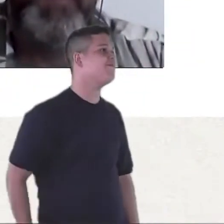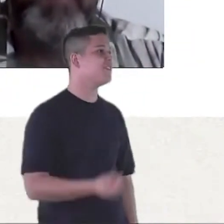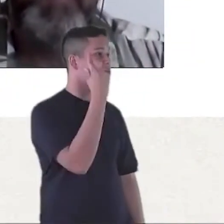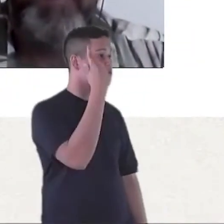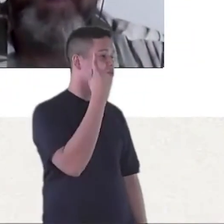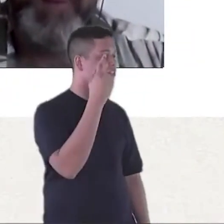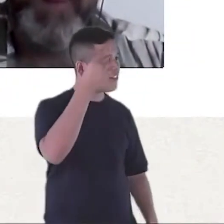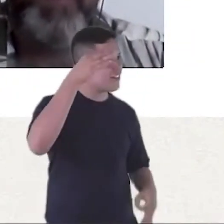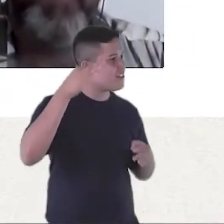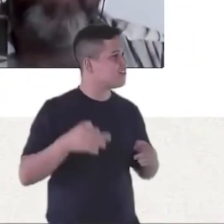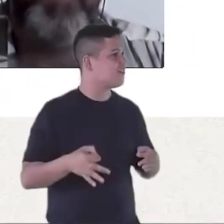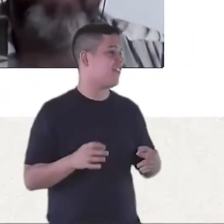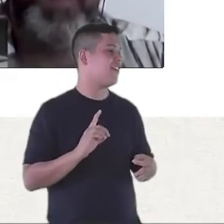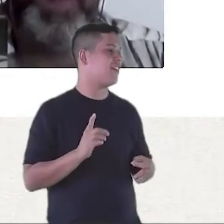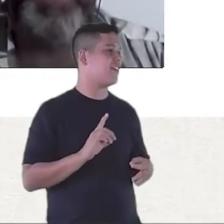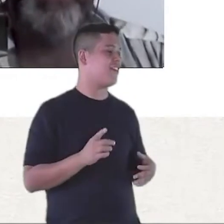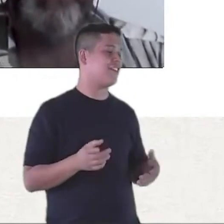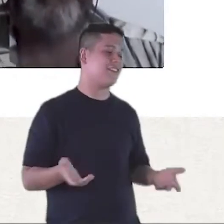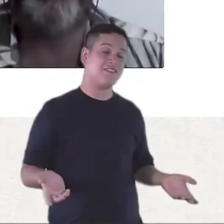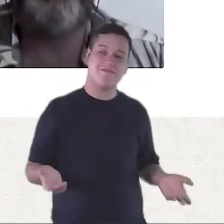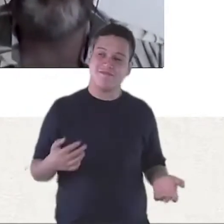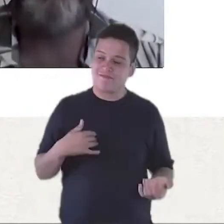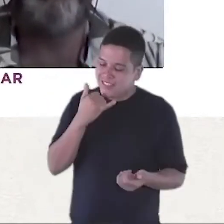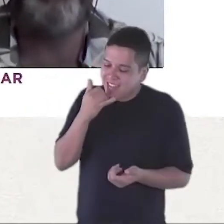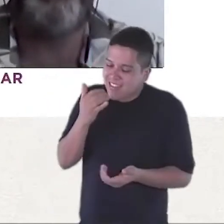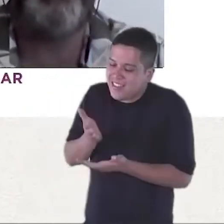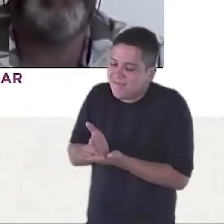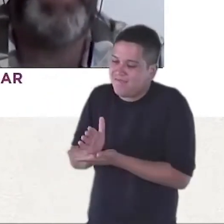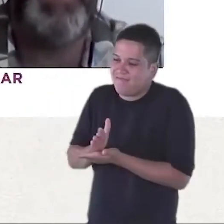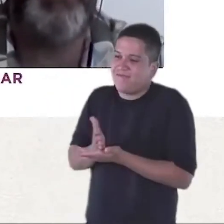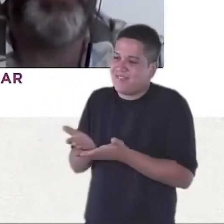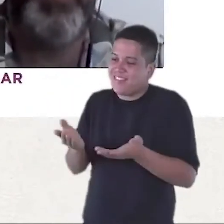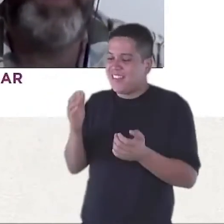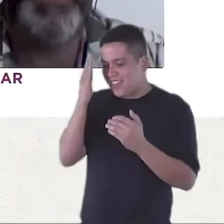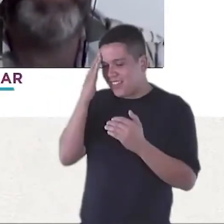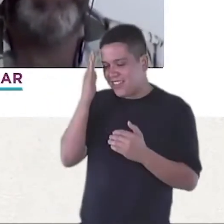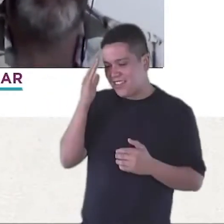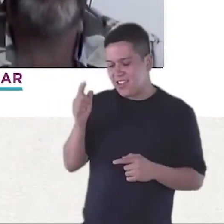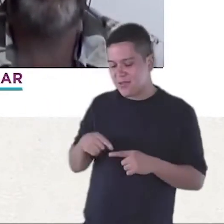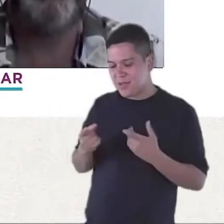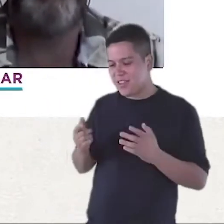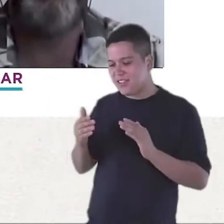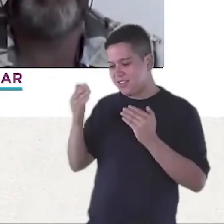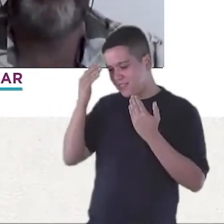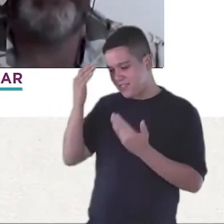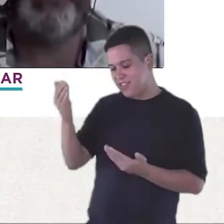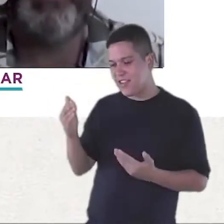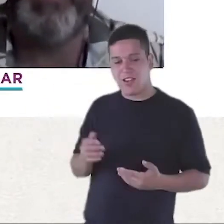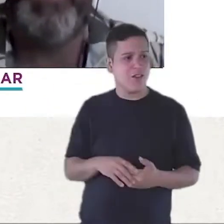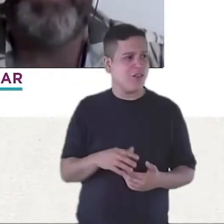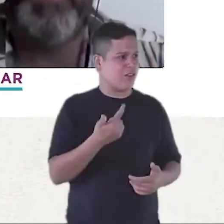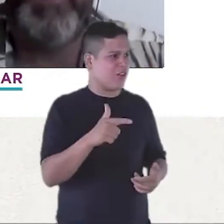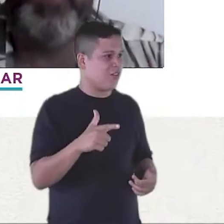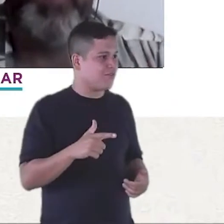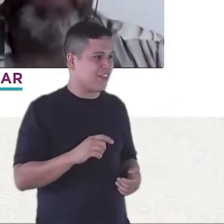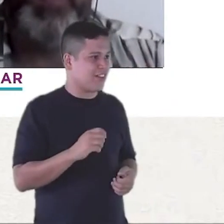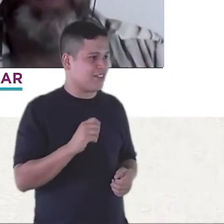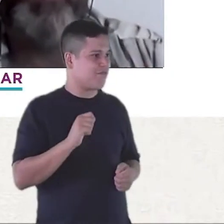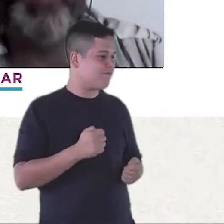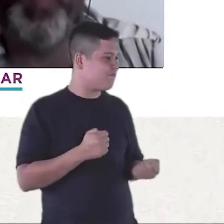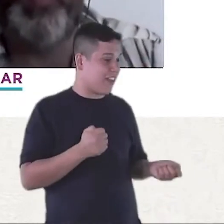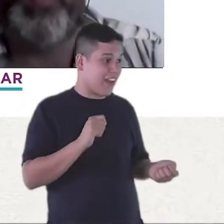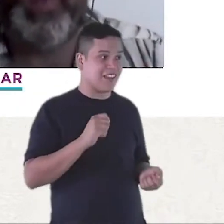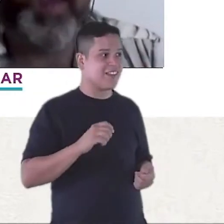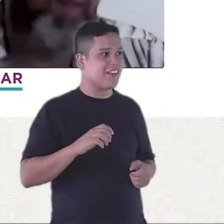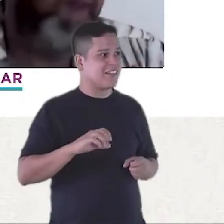é a parte chata da conversa. Olha, não, te agradeço. Não teve nem demais, pãozinho de queijo, nem uma empadinha. Não. A